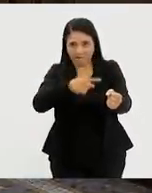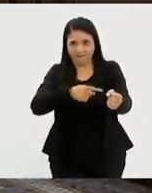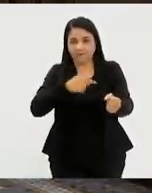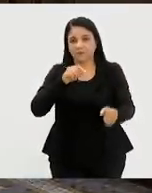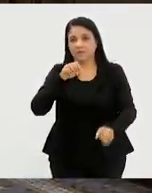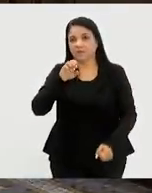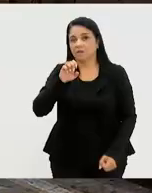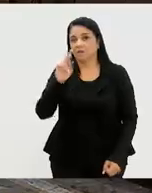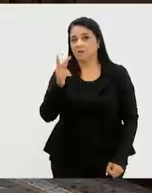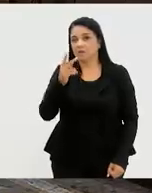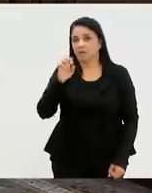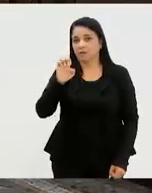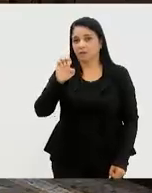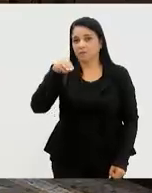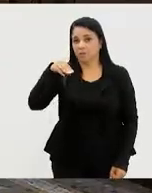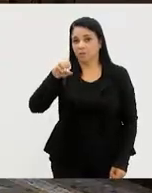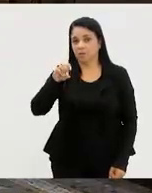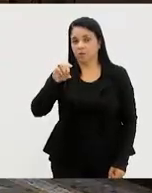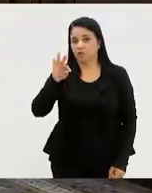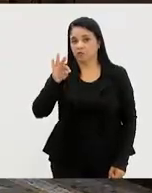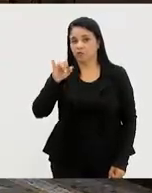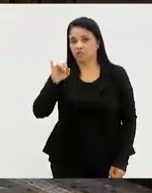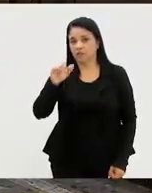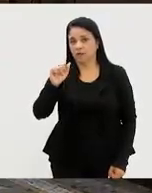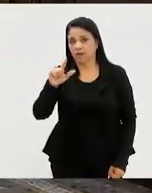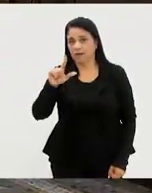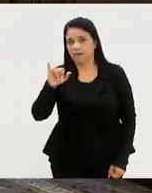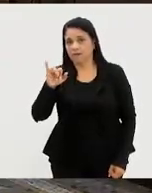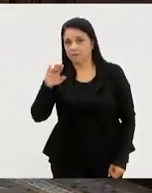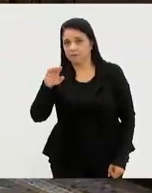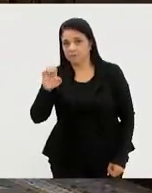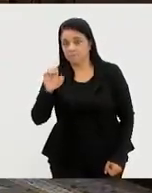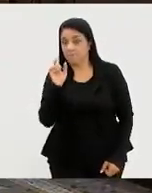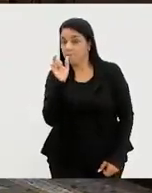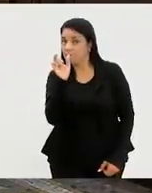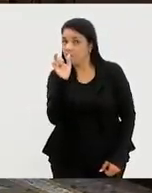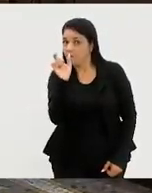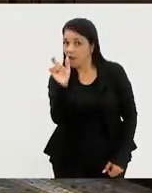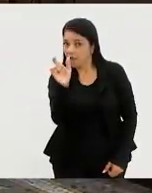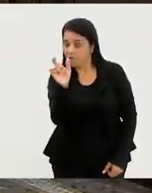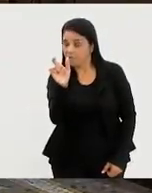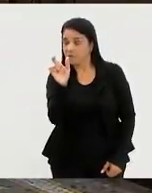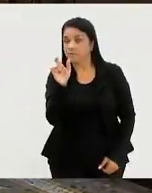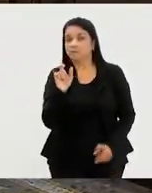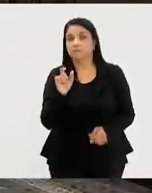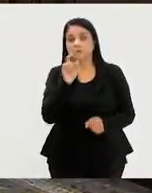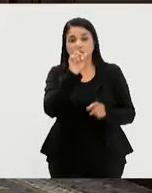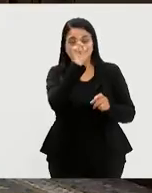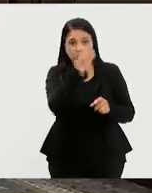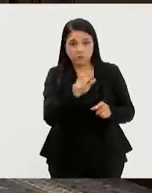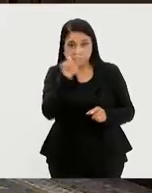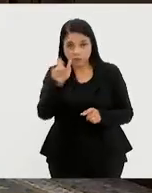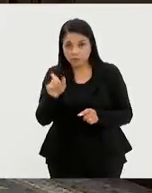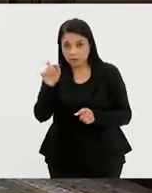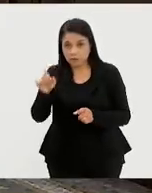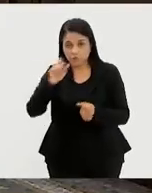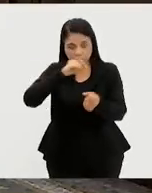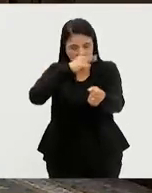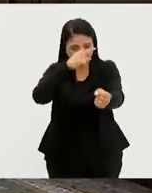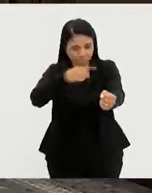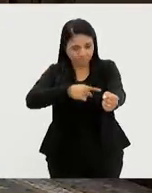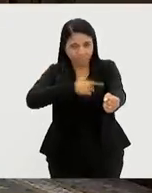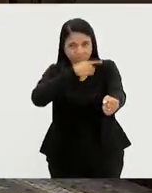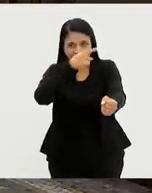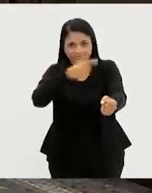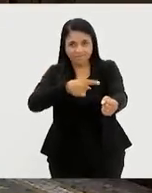dos pacientes que estão em trânsito porque não dá para fazer hemodiálise no trânsito pra pelo